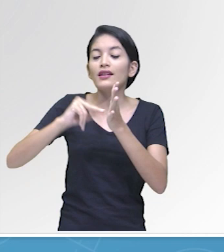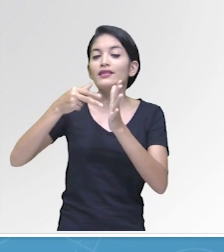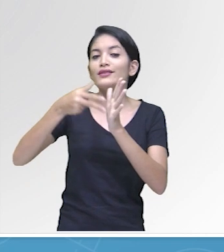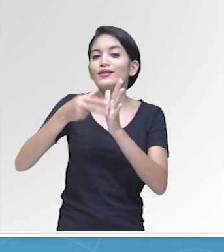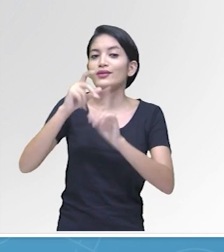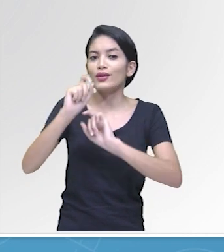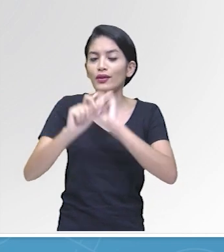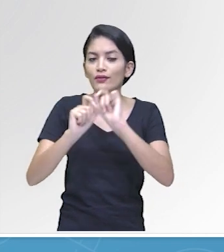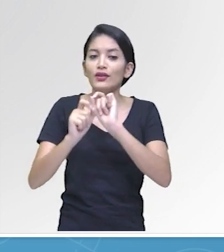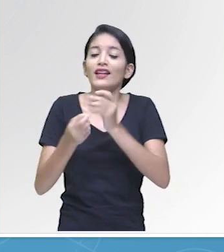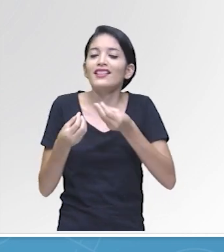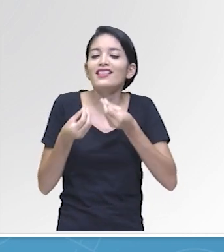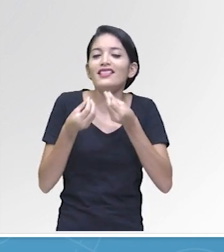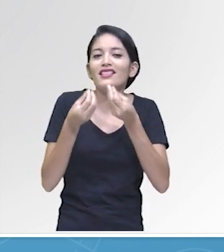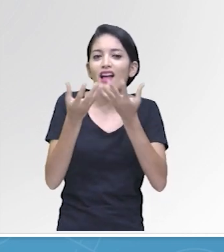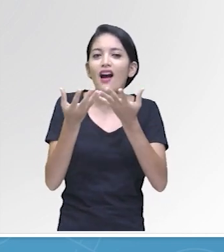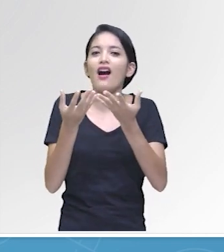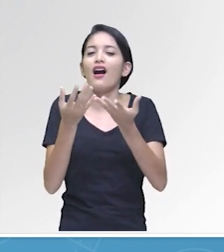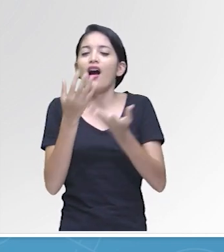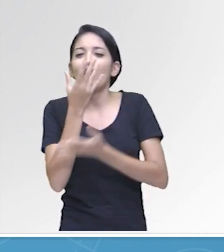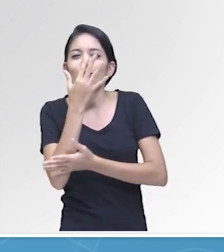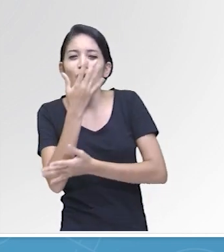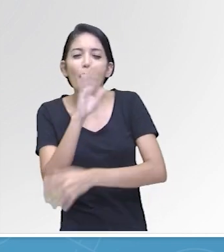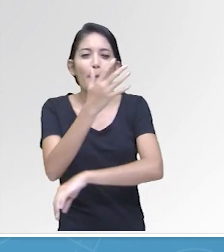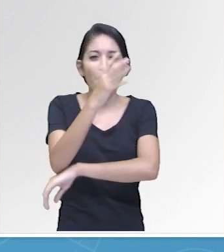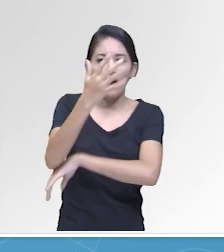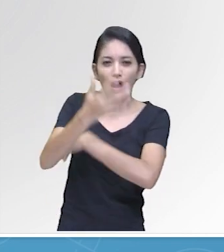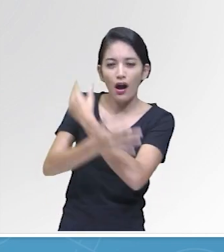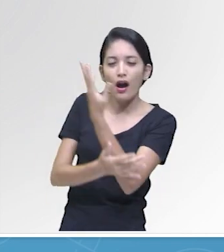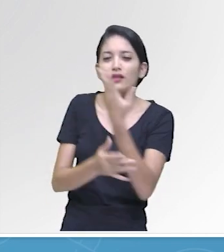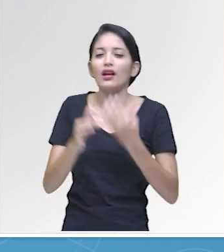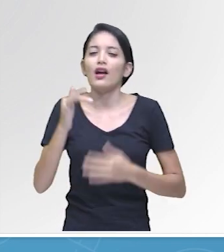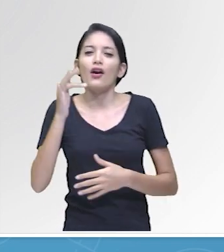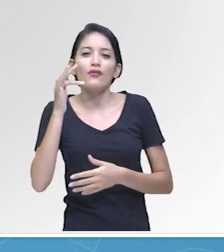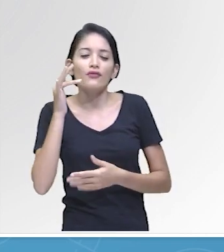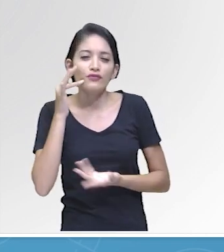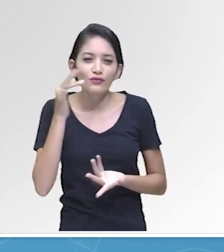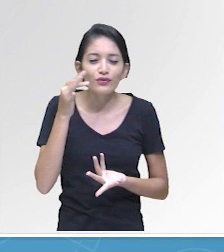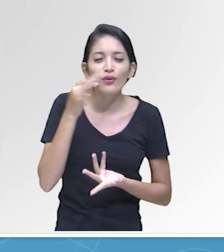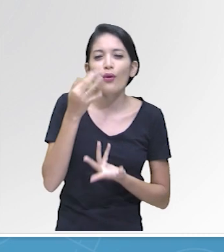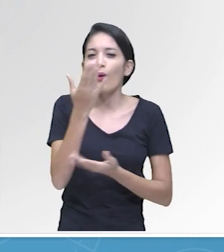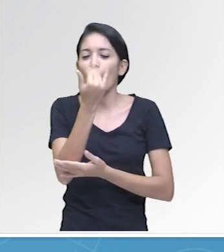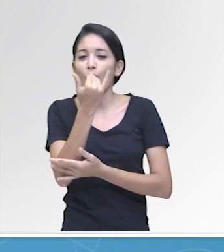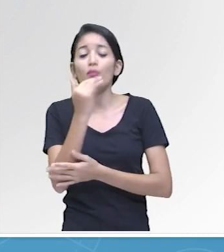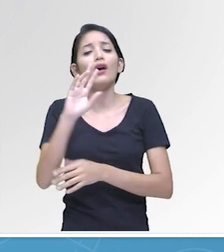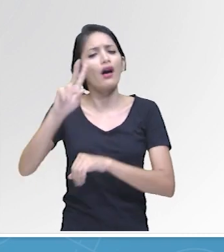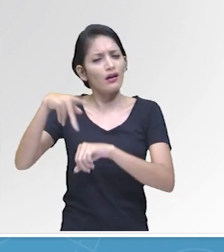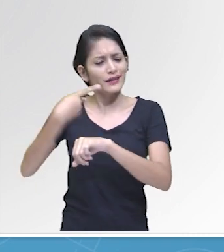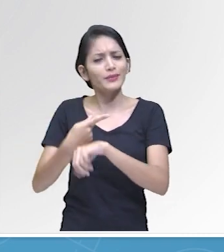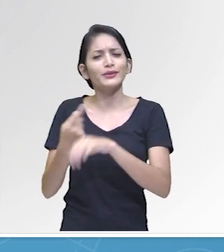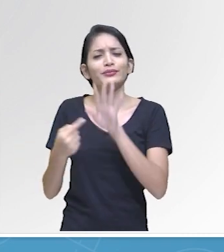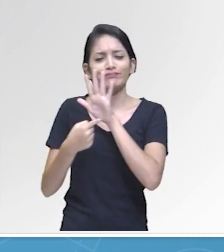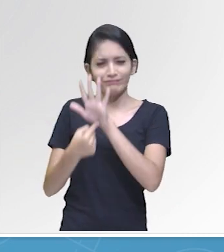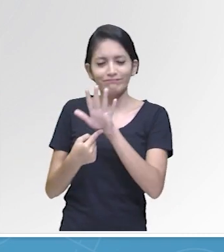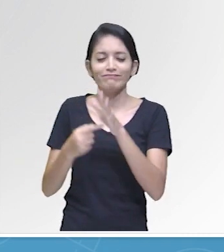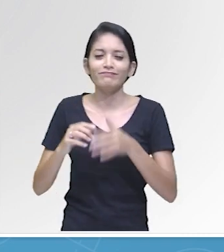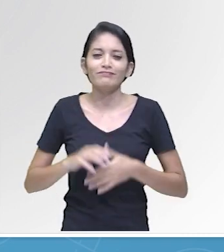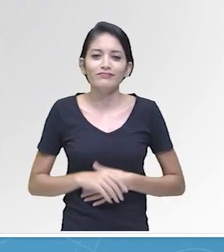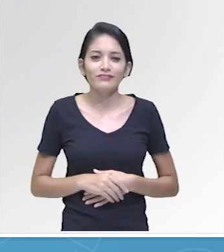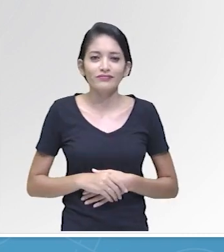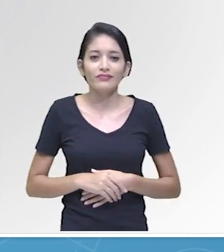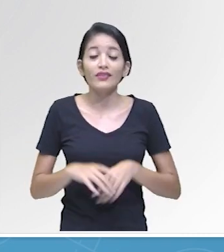cloroplastos, que dão cores, né, às plantas, aos frutos que nós comemos. Daqui a pouco nós vamos mostrar para vocês.